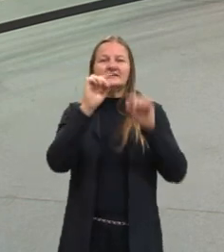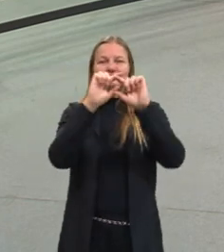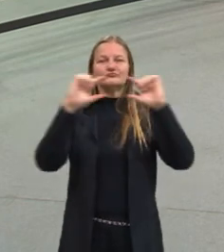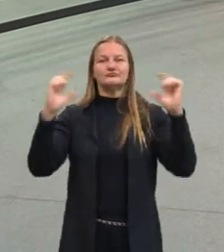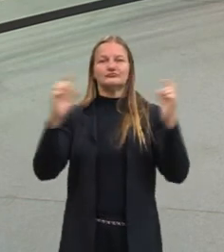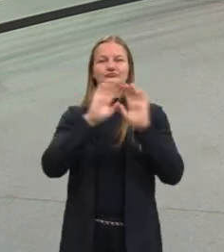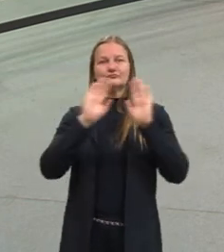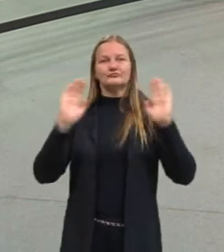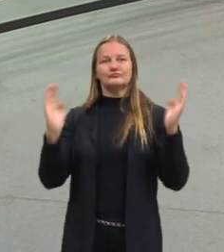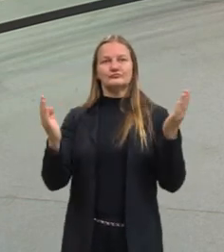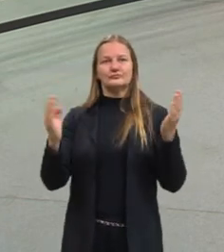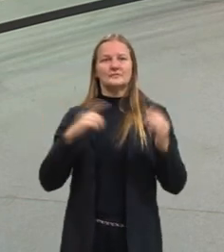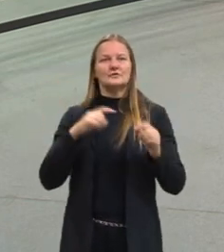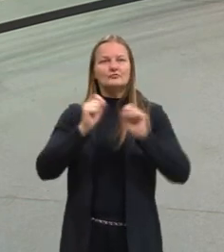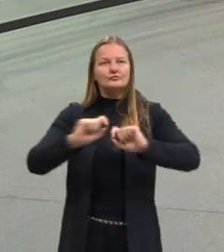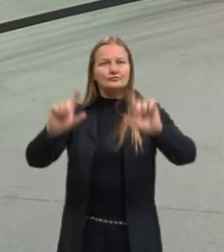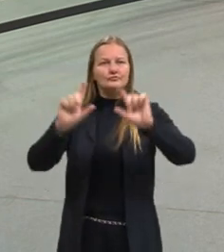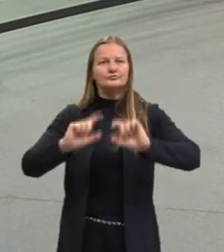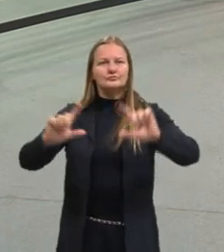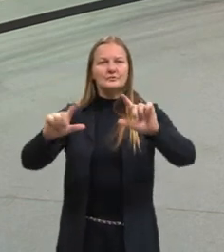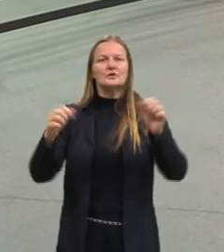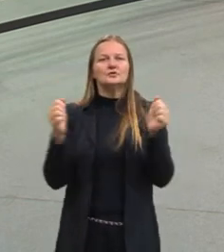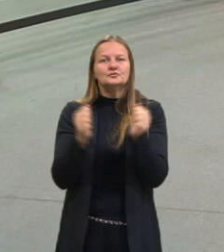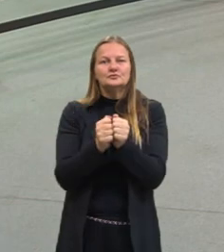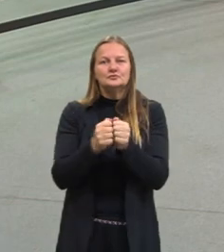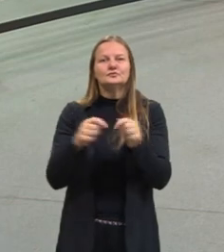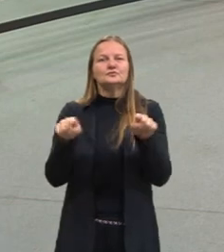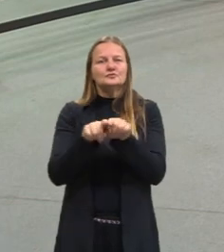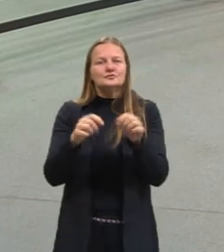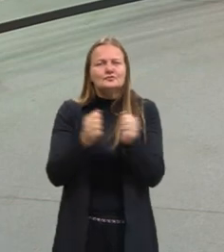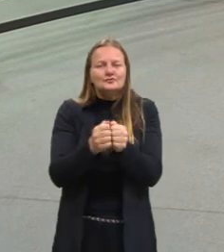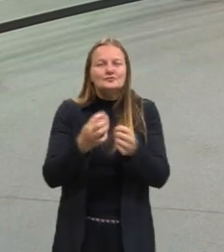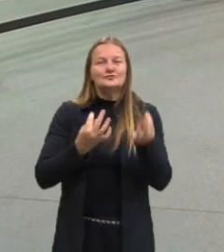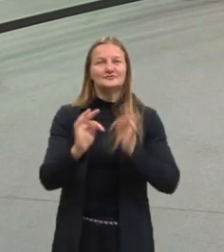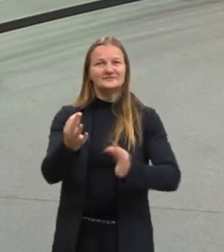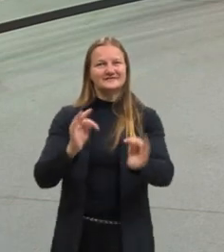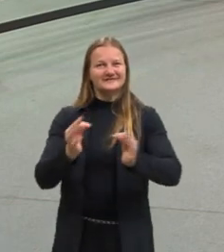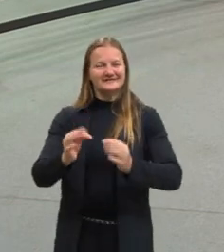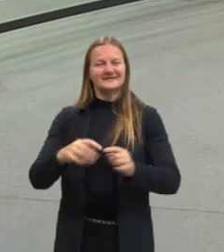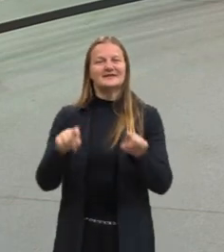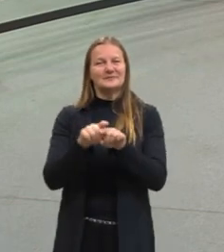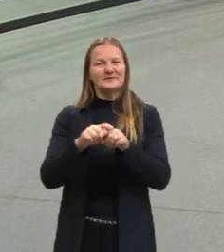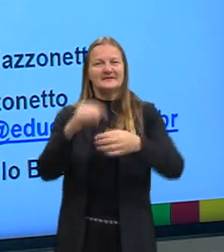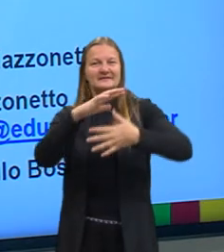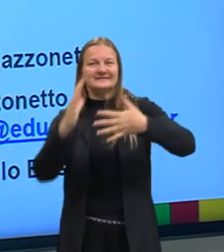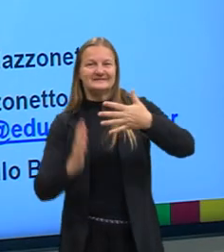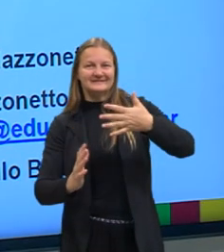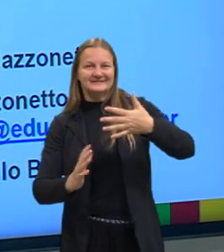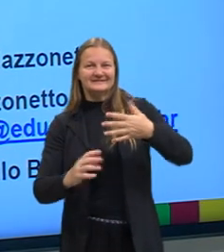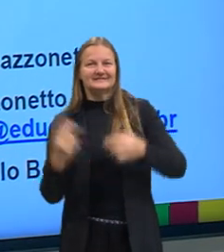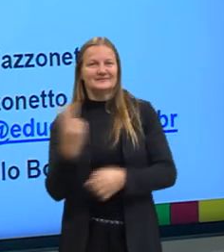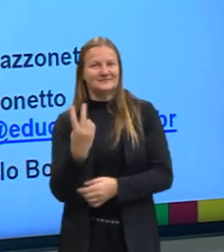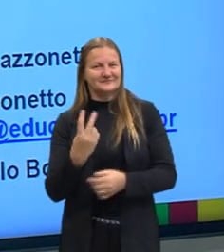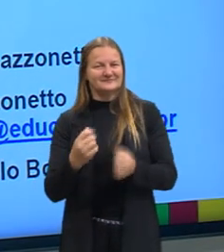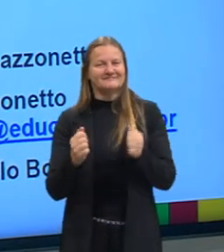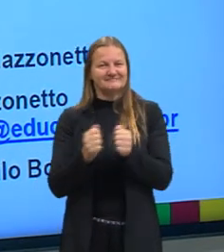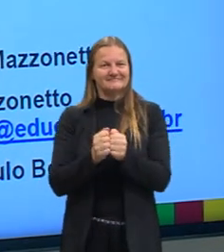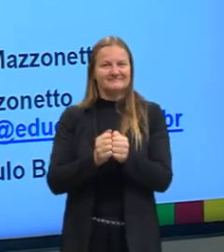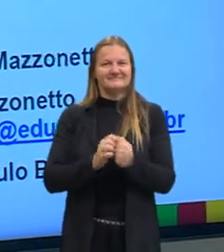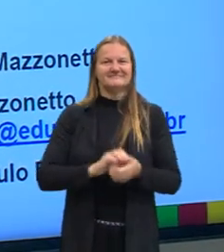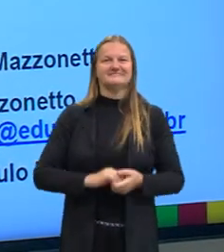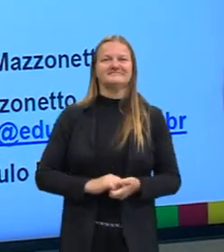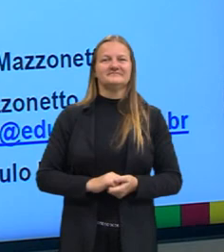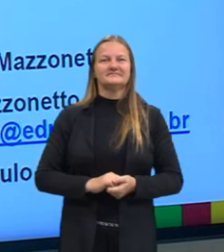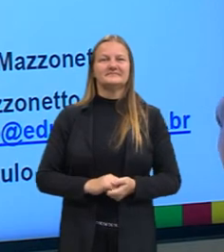são projetados os slides comigo também estão o pessoal da técnica e as meninas da libras